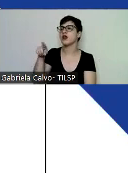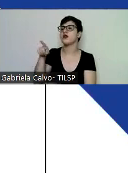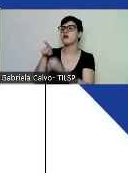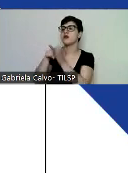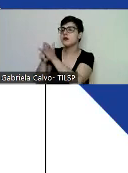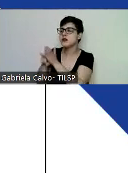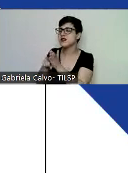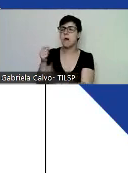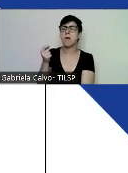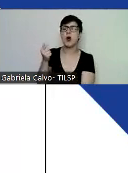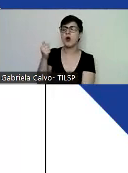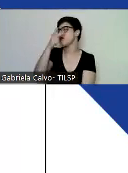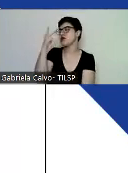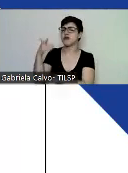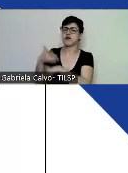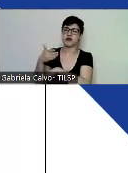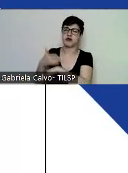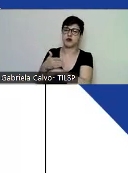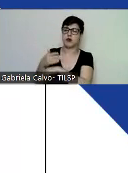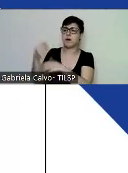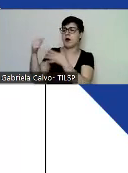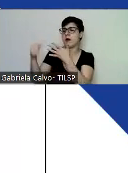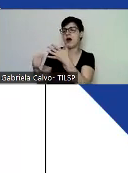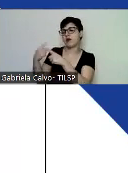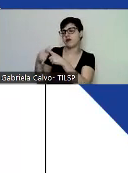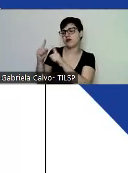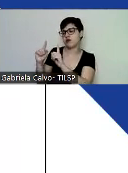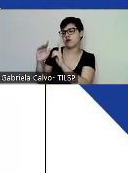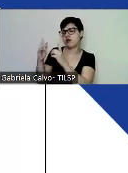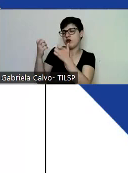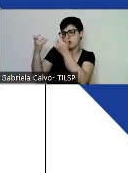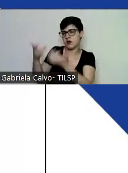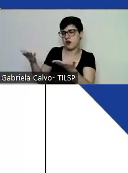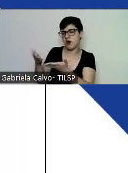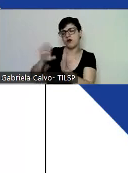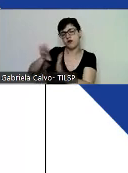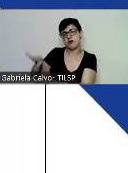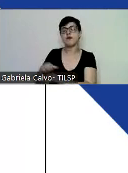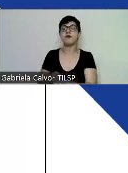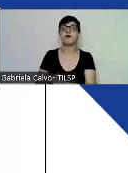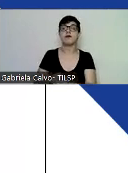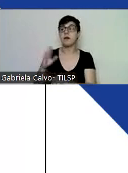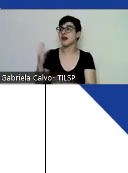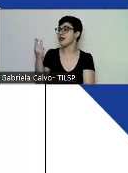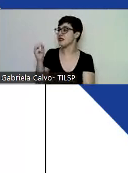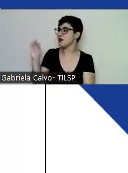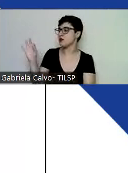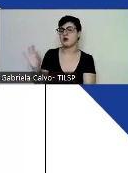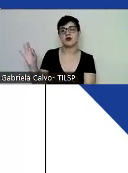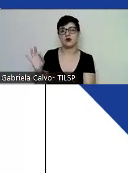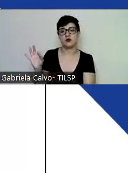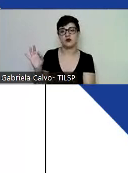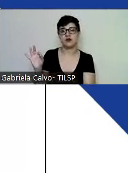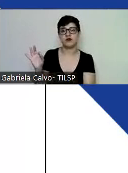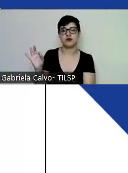por diversos motivos né que eu não vou entrar aqui em questões mas é muito pouca aderência pelos próprios membros e presidente